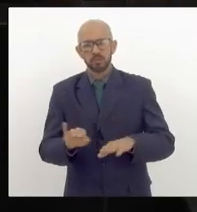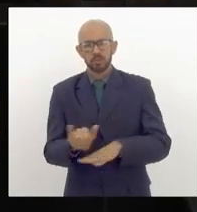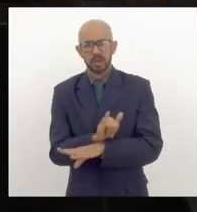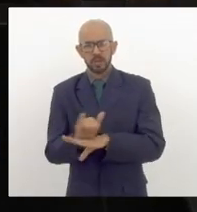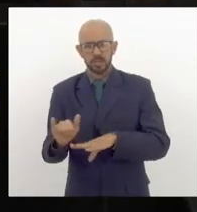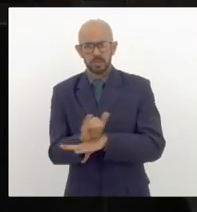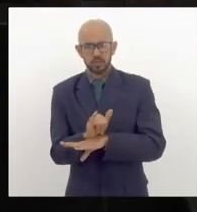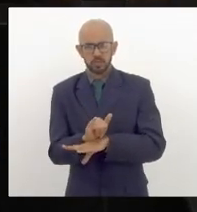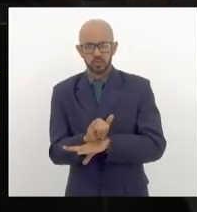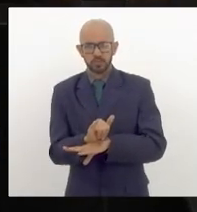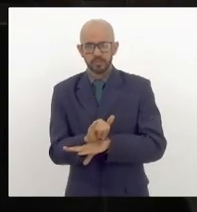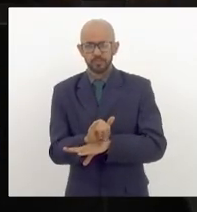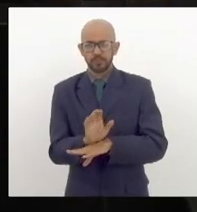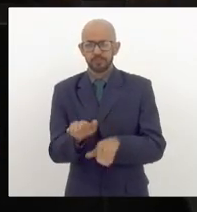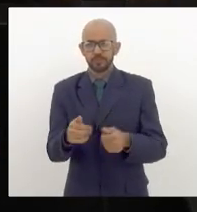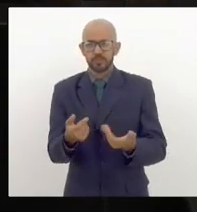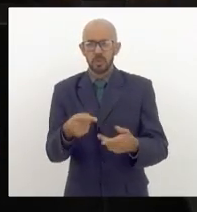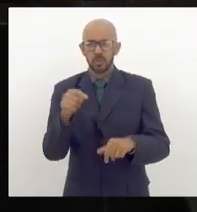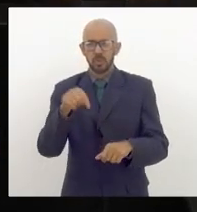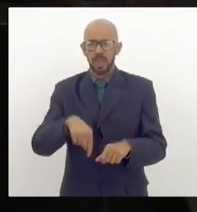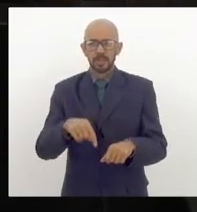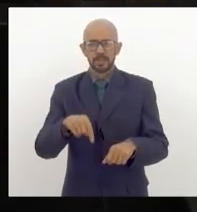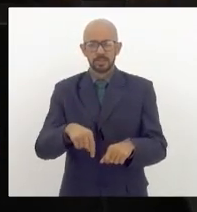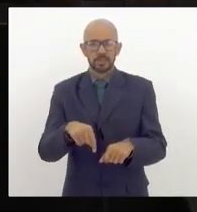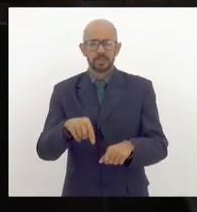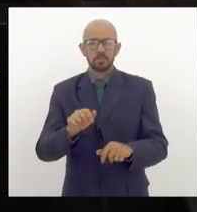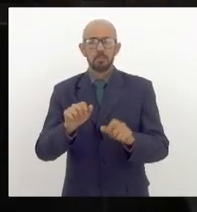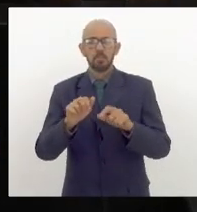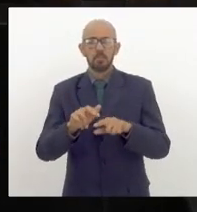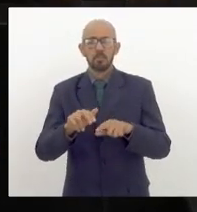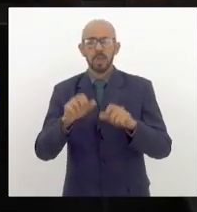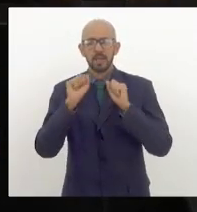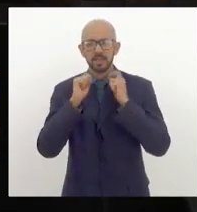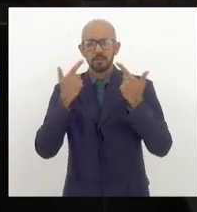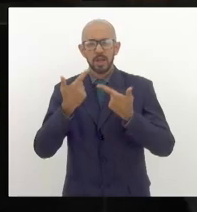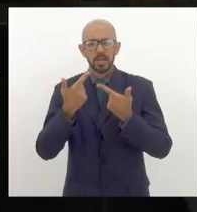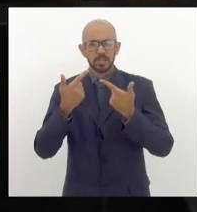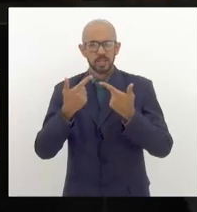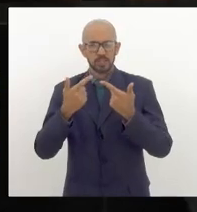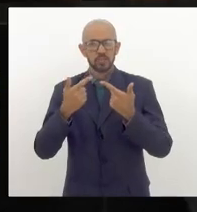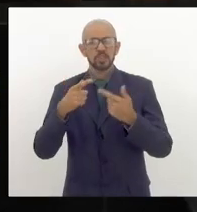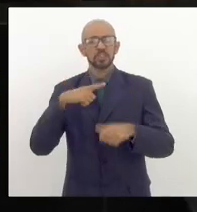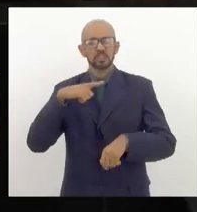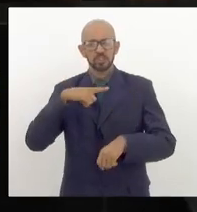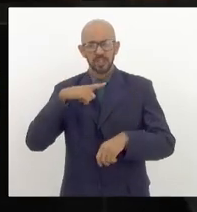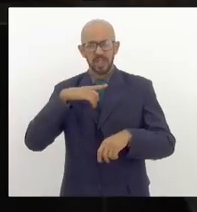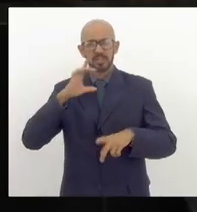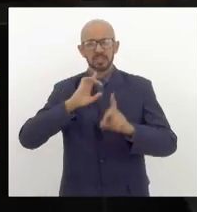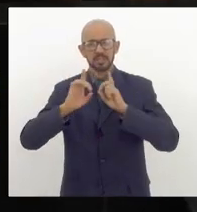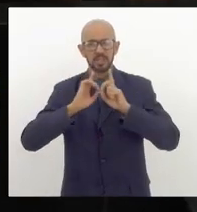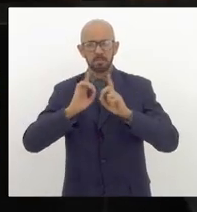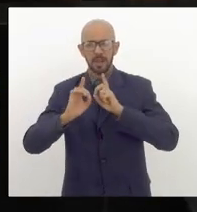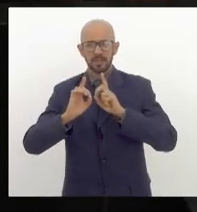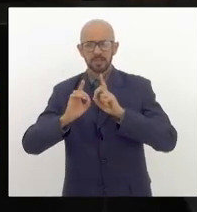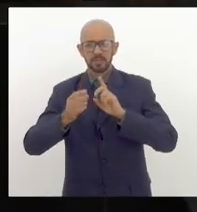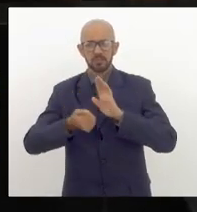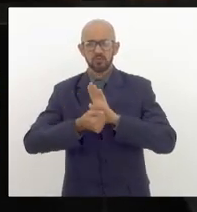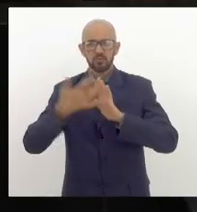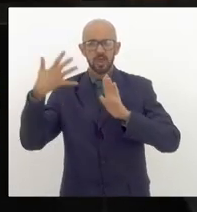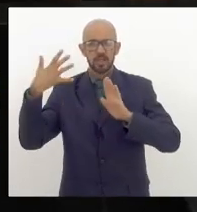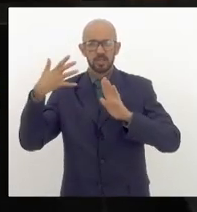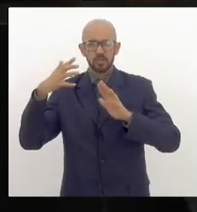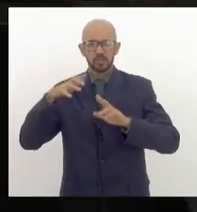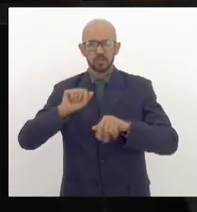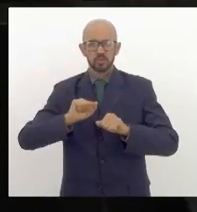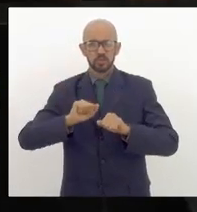A esse respeito decorre da Assembleia Legislativa de inúmeros debates que travamos né sobre a importância